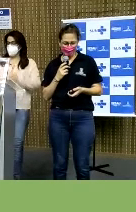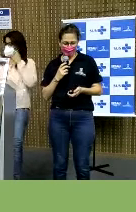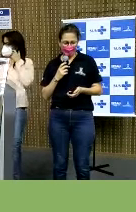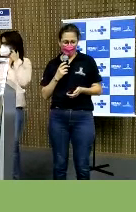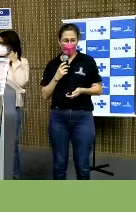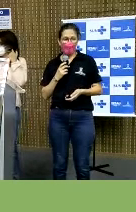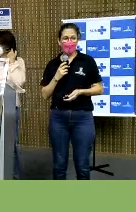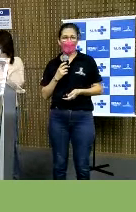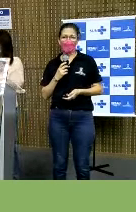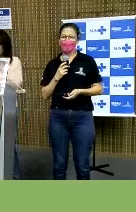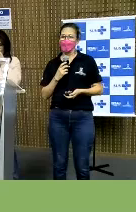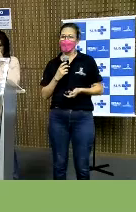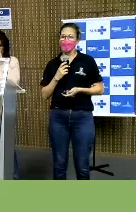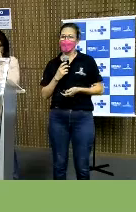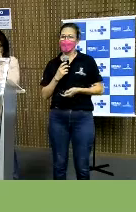referente